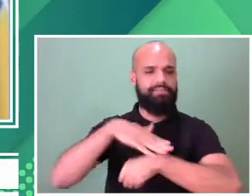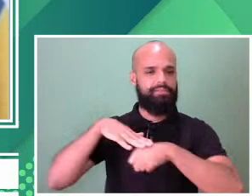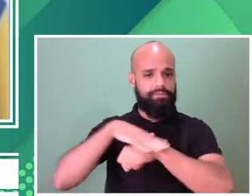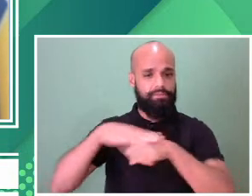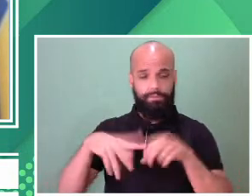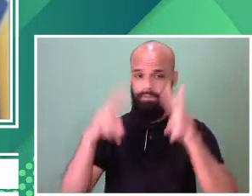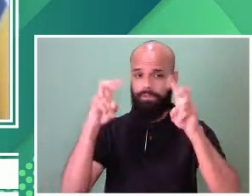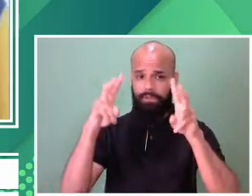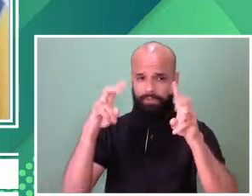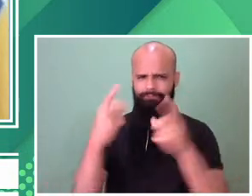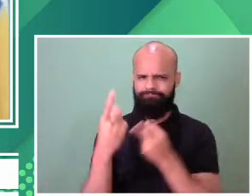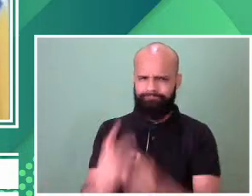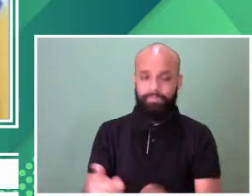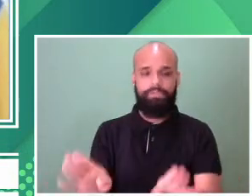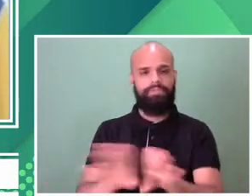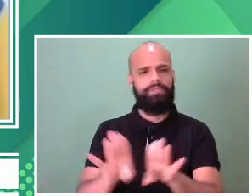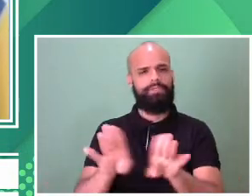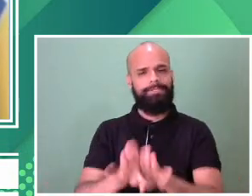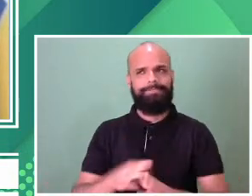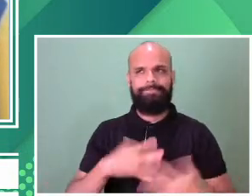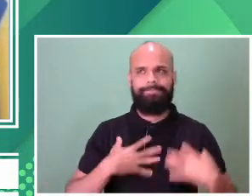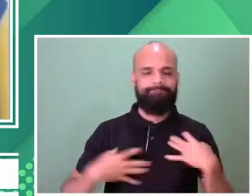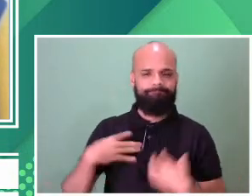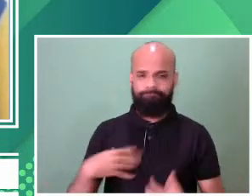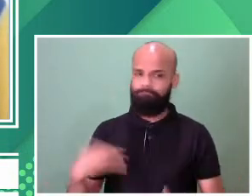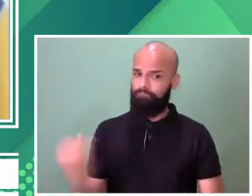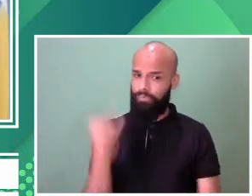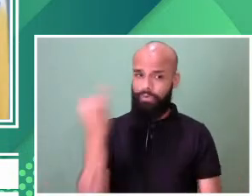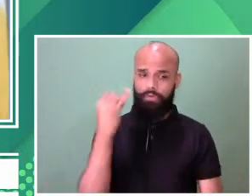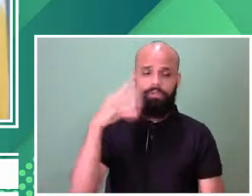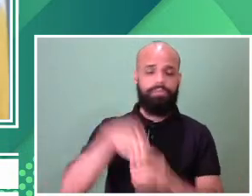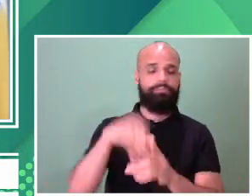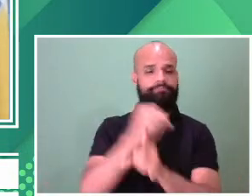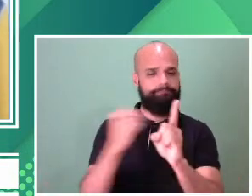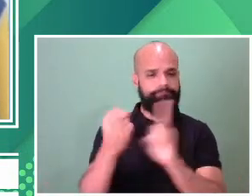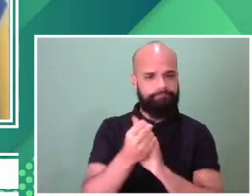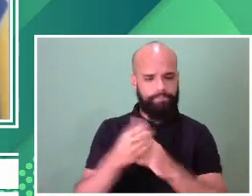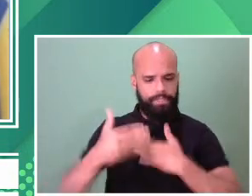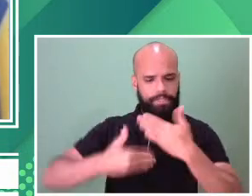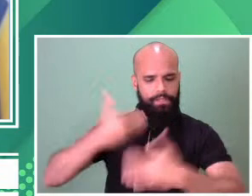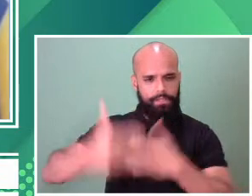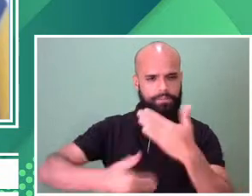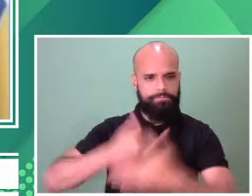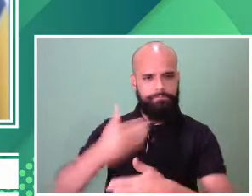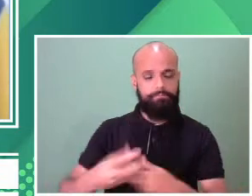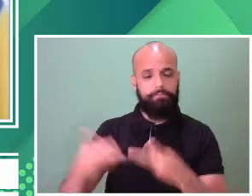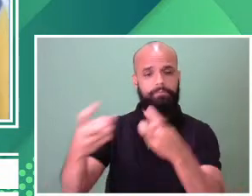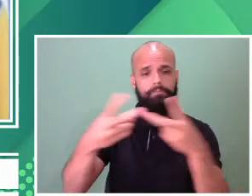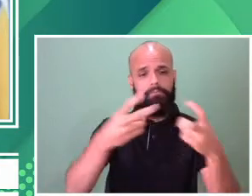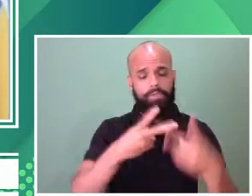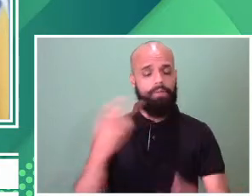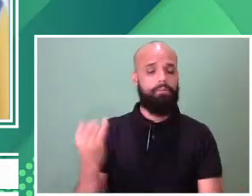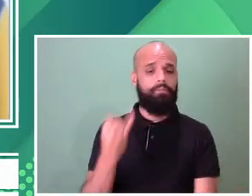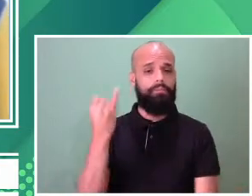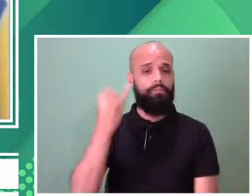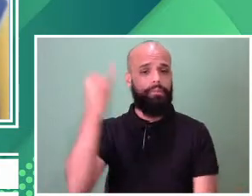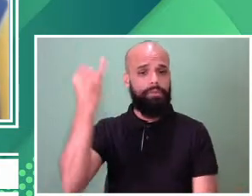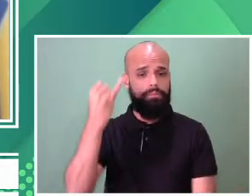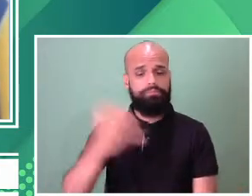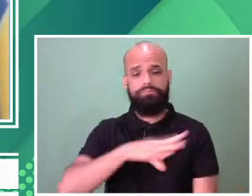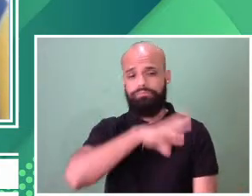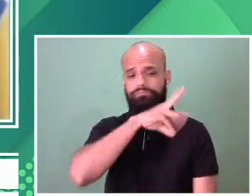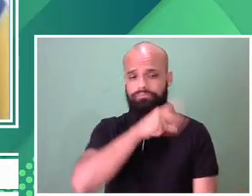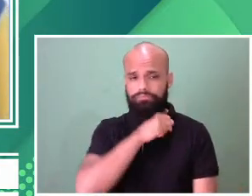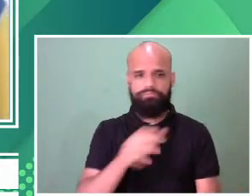tema provocador, instigante, necessário. Temos que cada vez mais reconhecer a importância dos